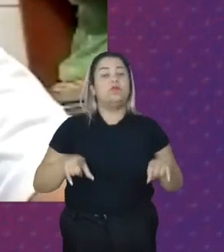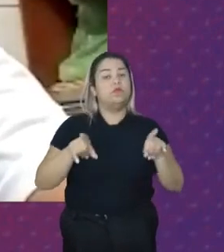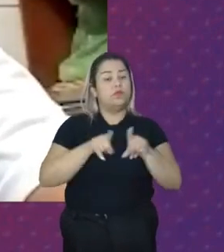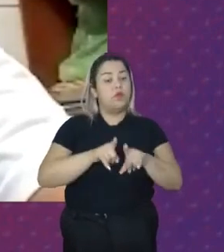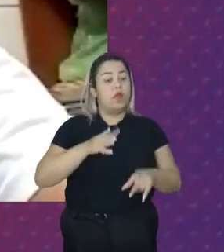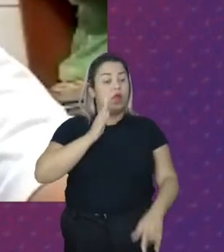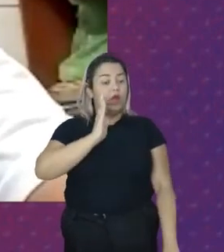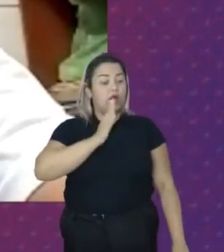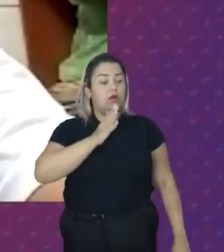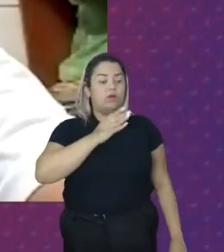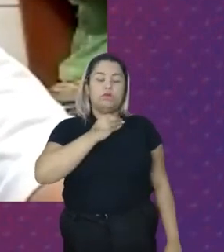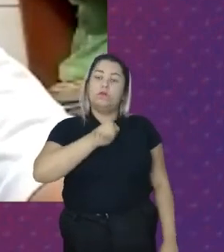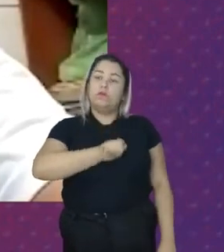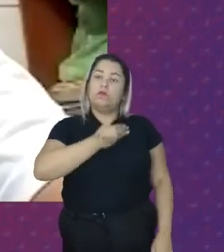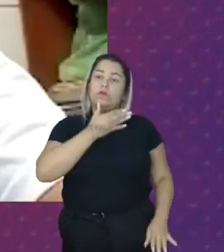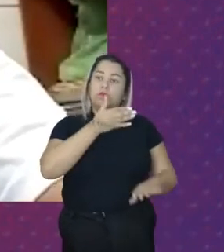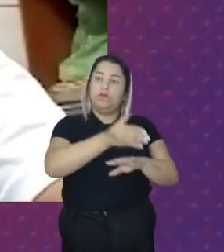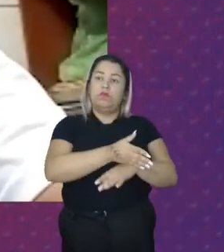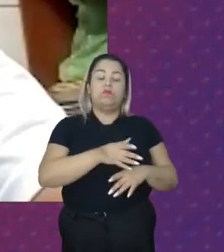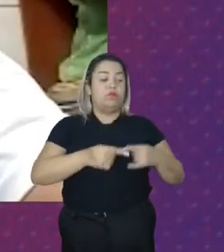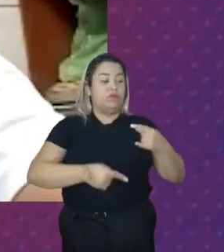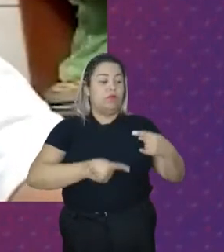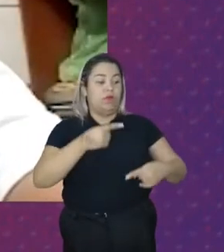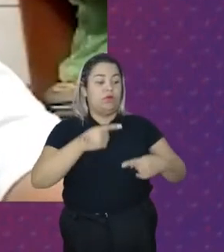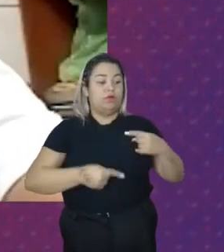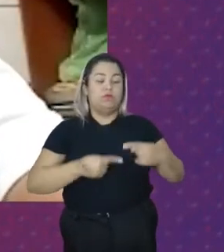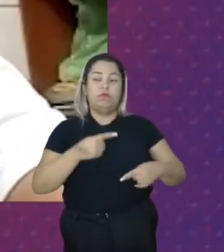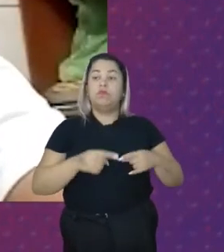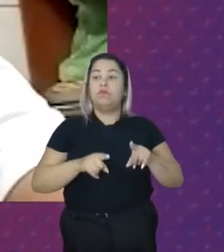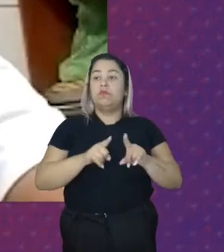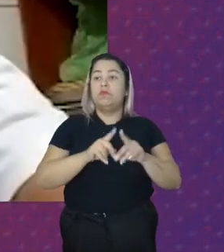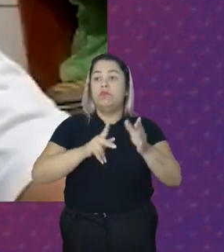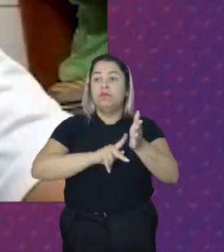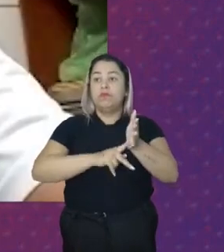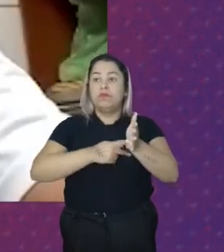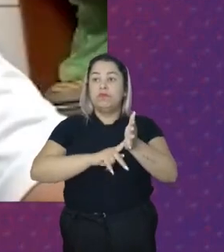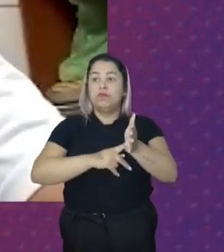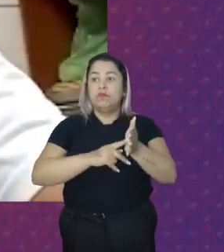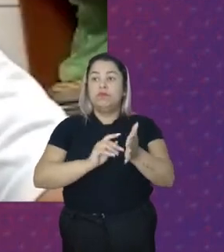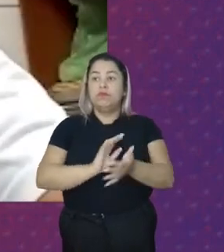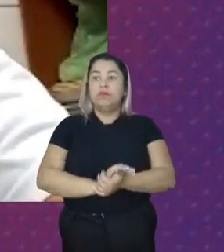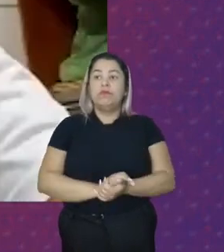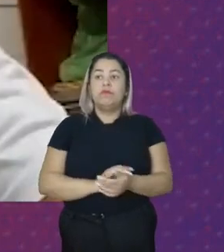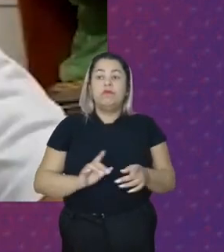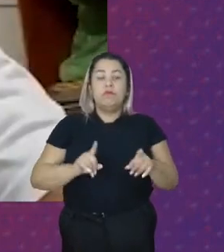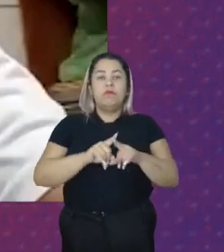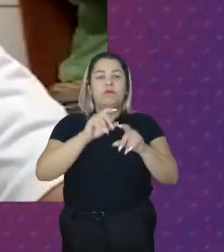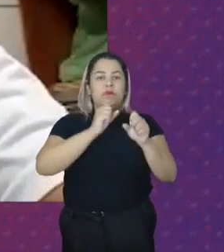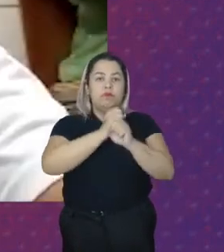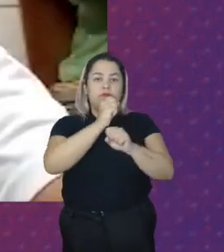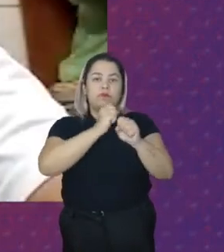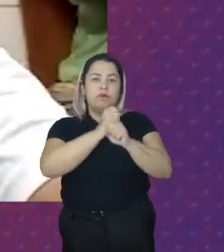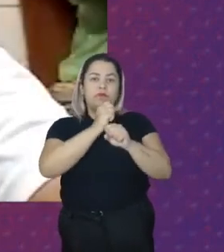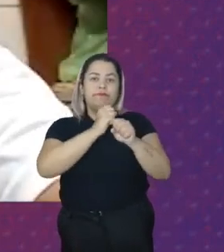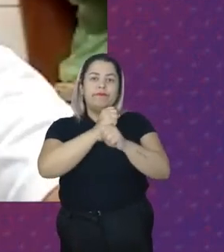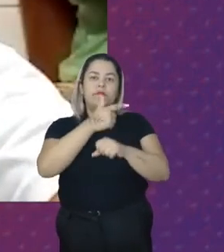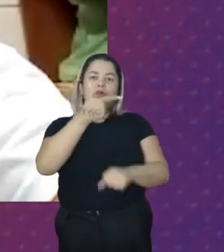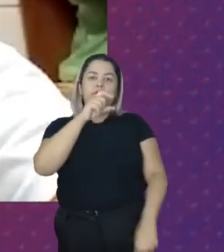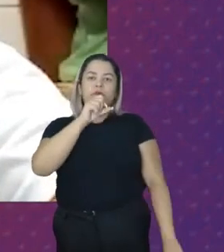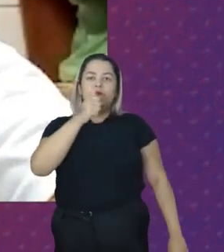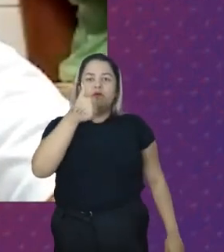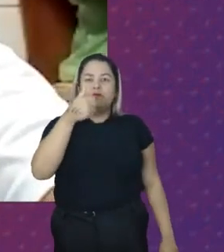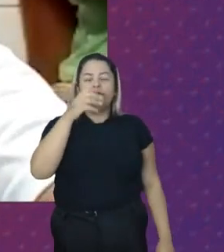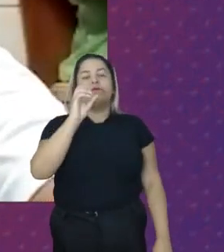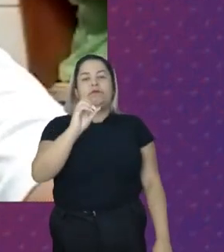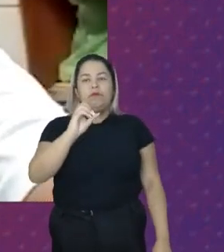participei Dessa discussão Que eu já estava No sindicato E aí Foi construída Uma pauta Em 2010 Essa